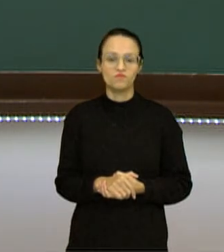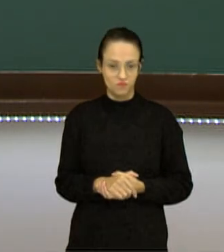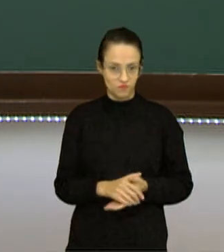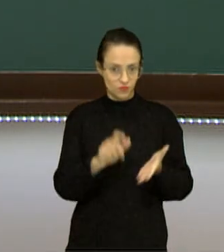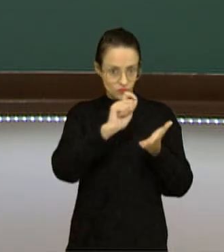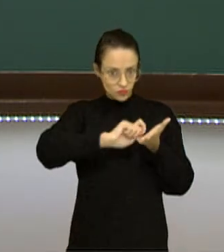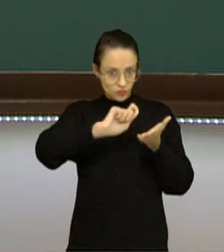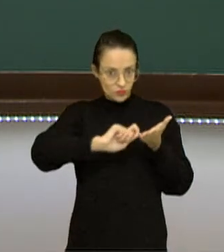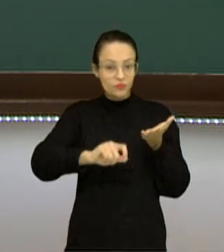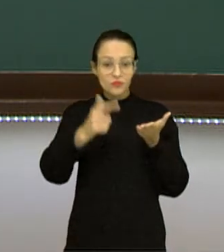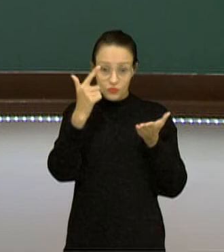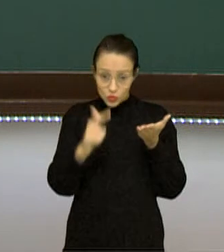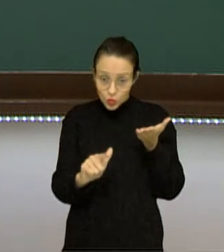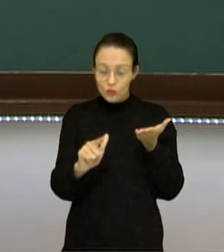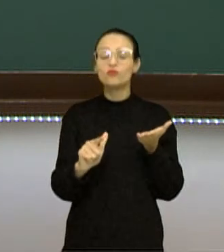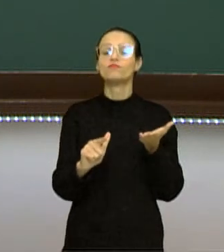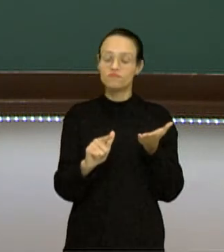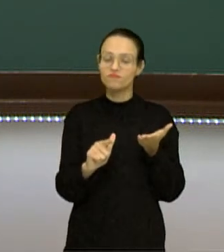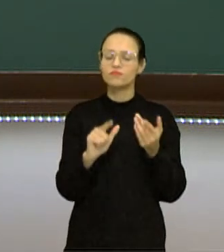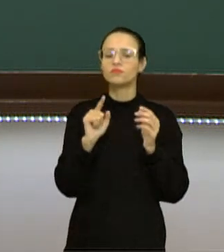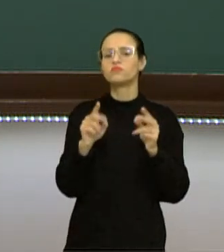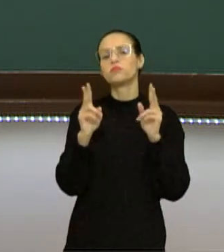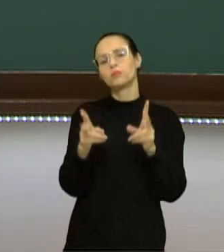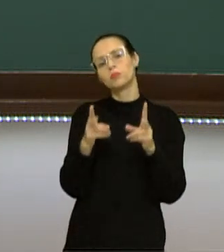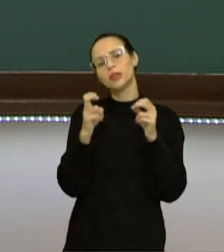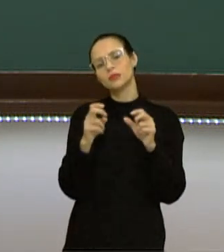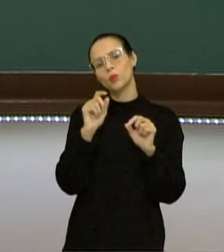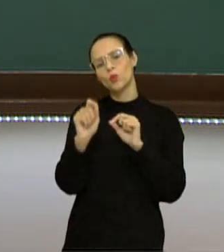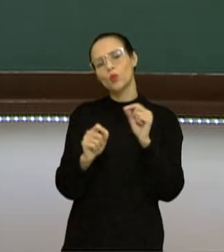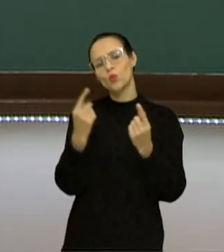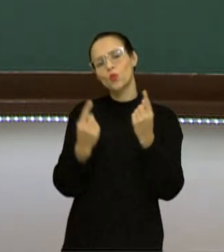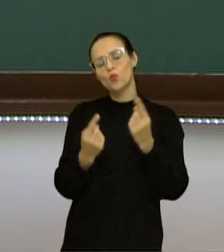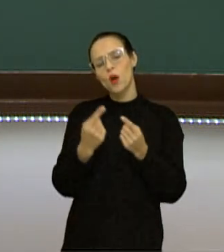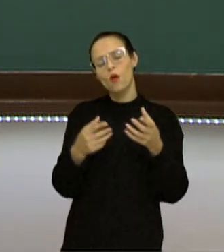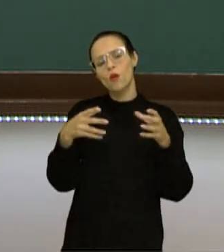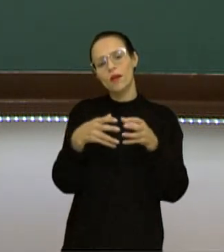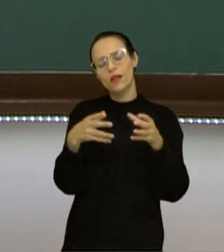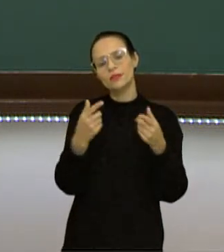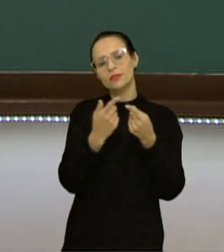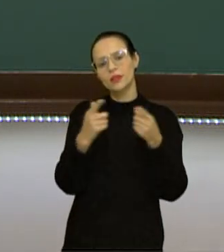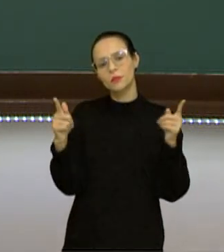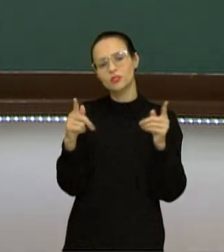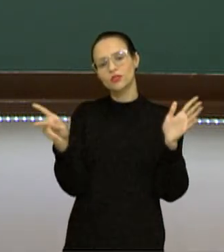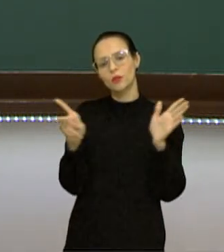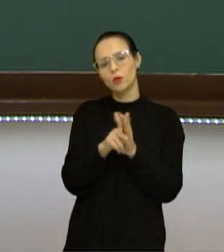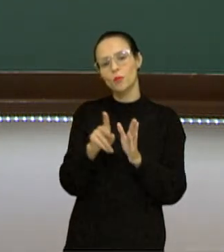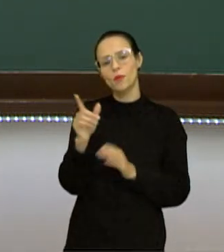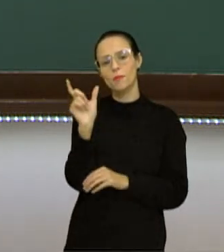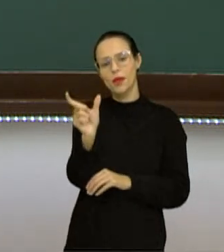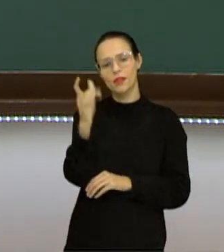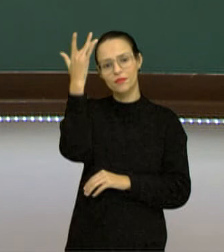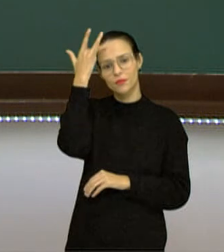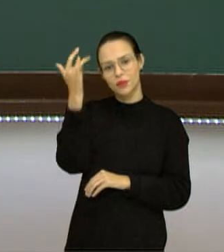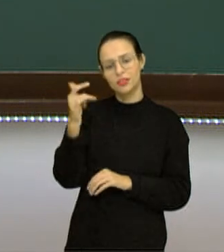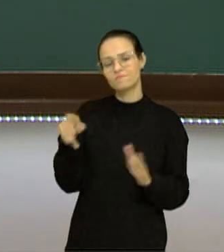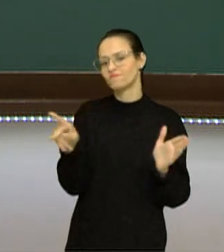reescreveu os períodos e percebeu de qual classe a palavra amanhã pertence?